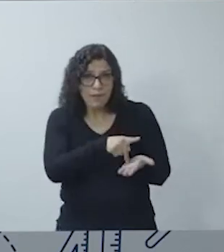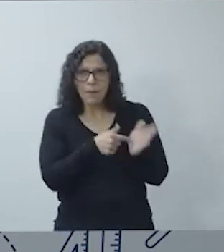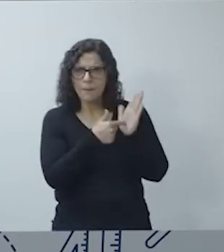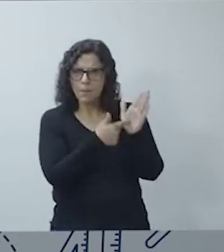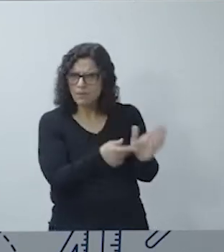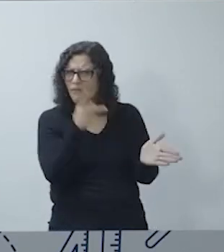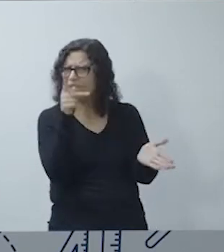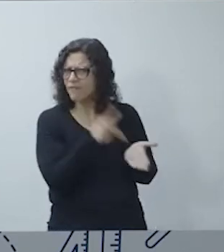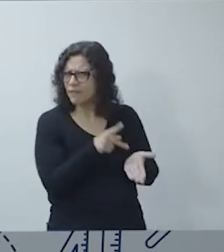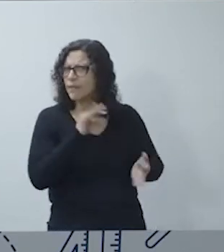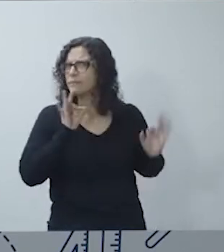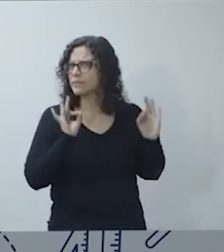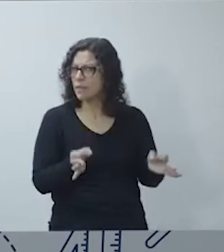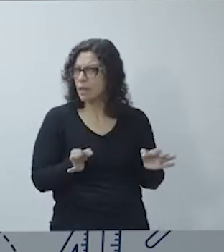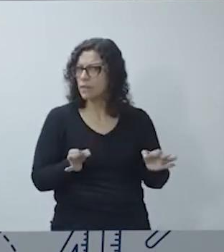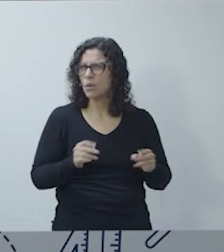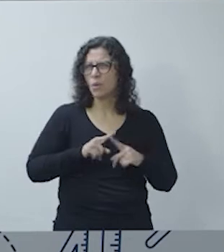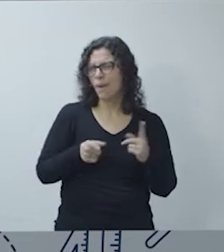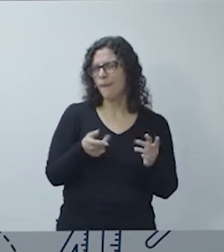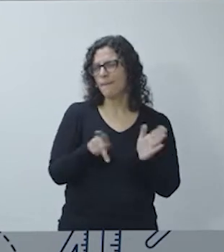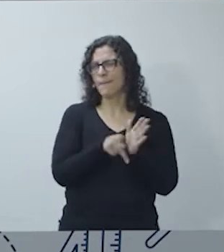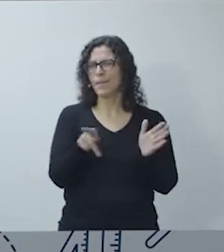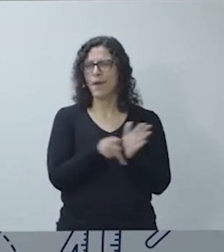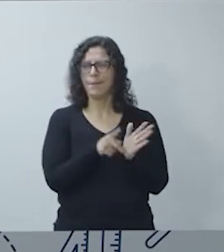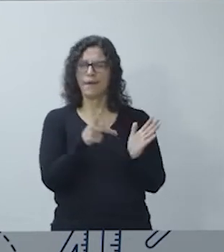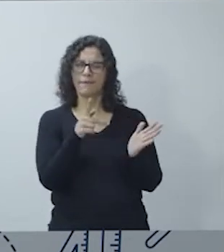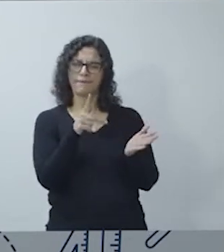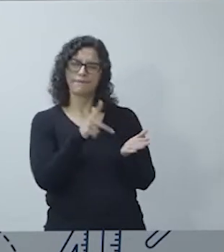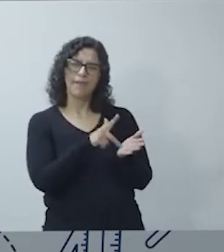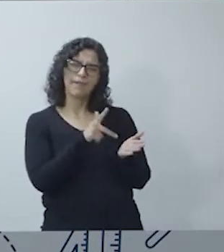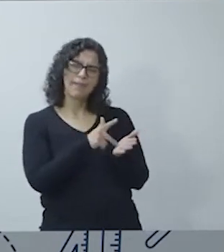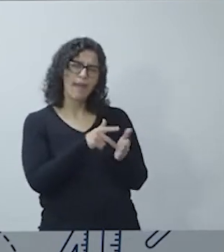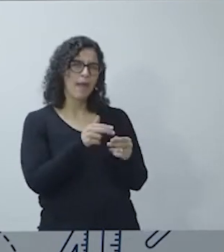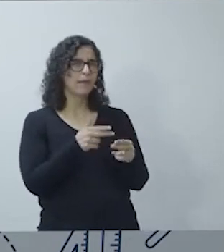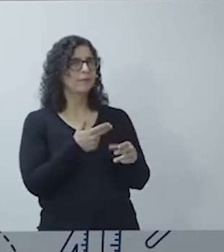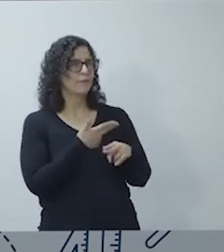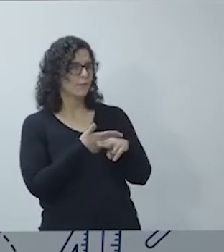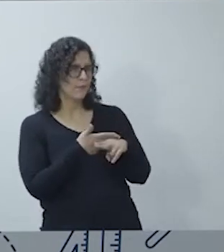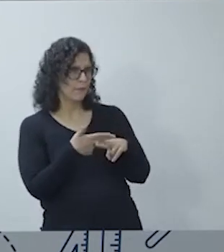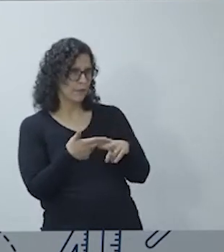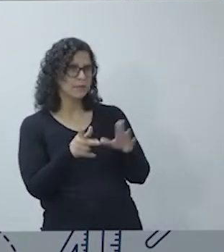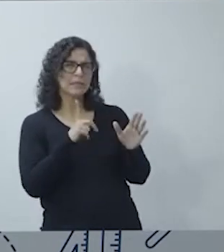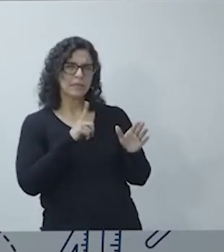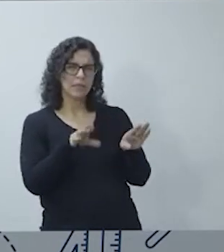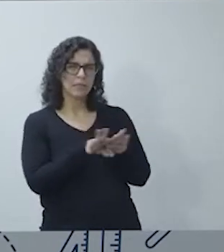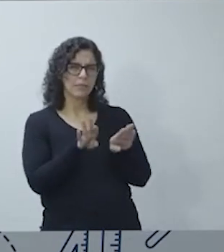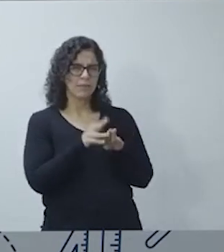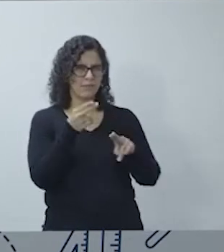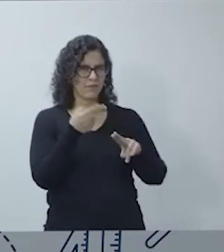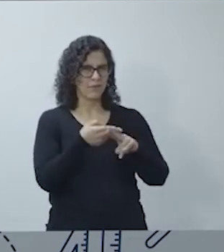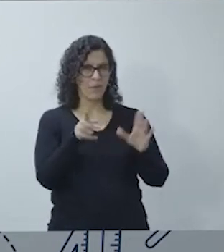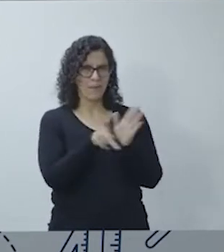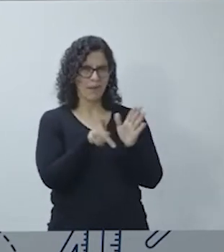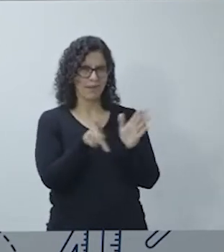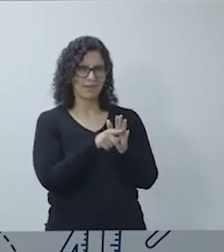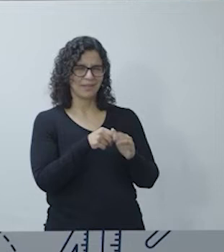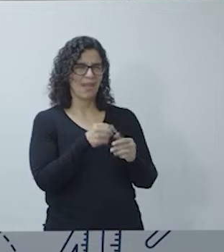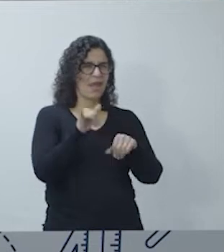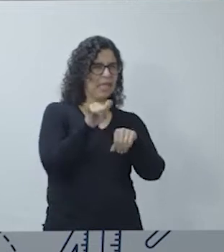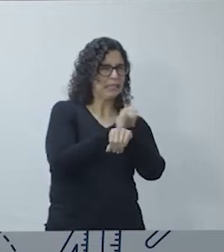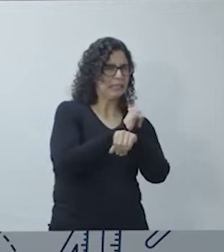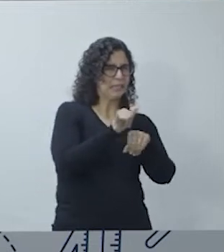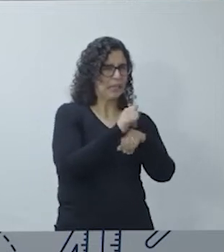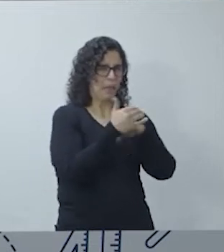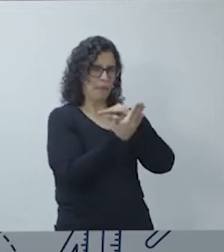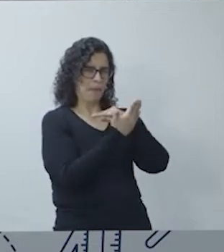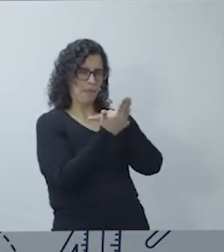verdade verdadeira? Não a verdade útil, aquela verdade que você só utiliza quando vai ser útil para você.